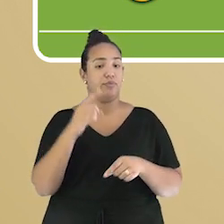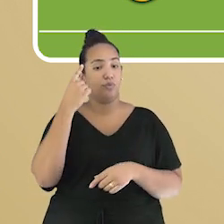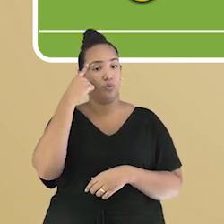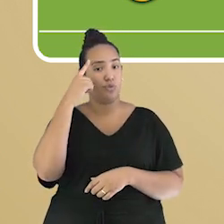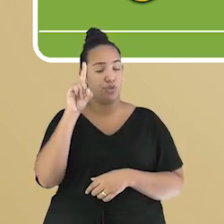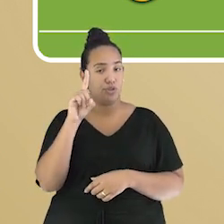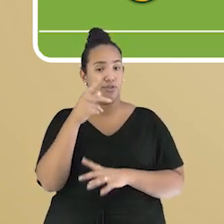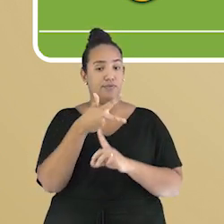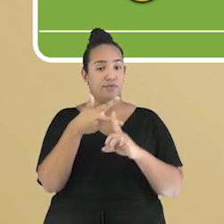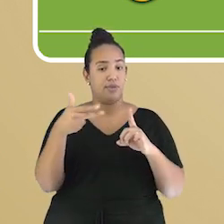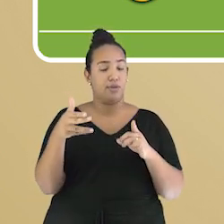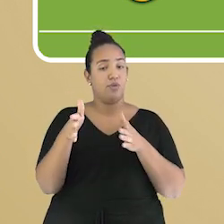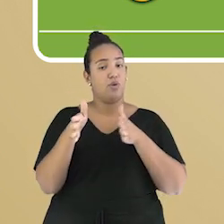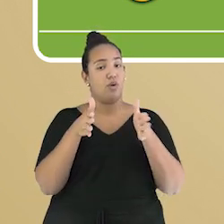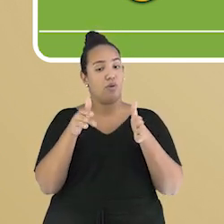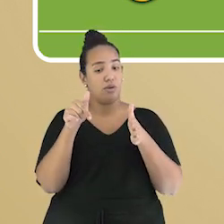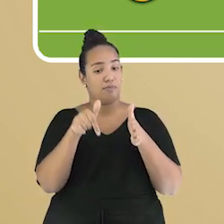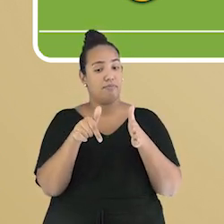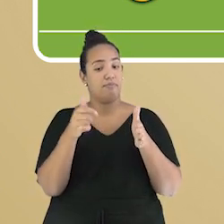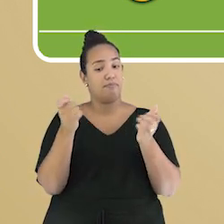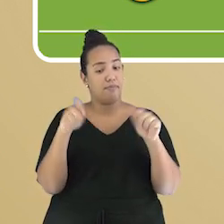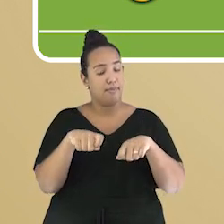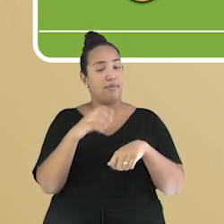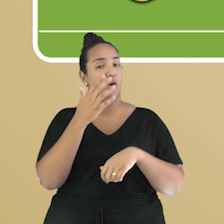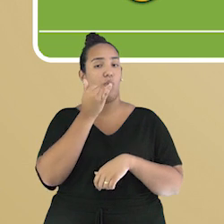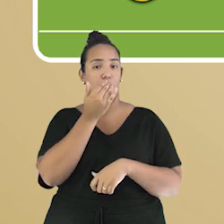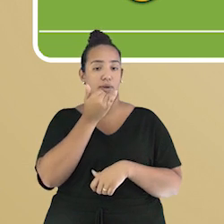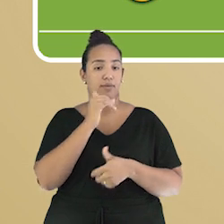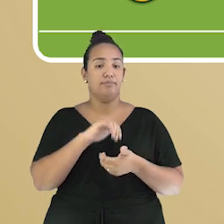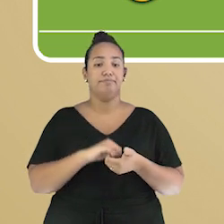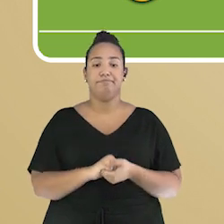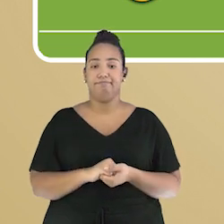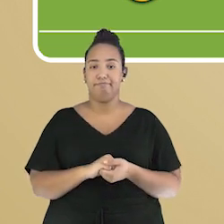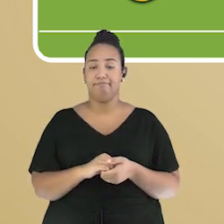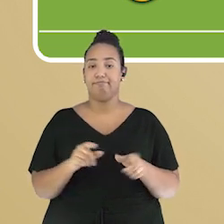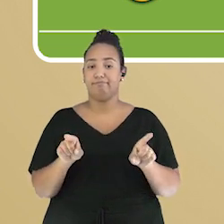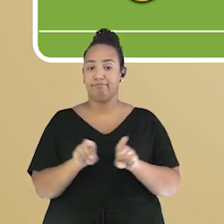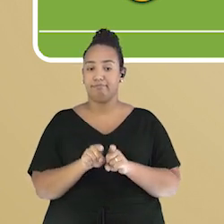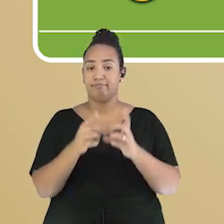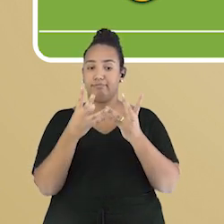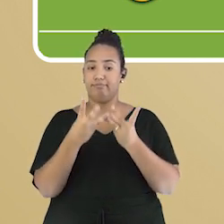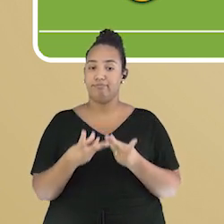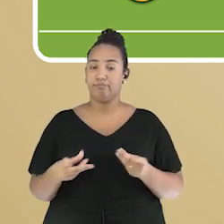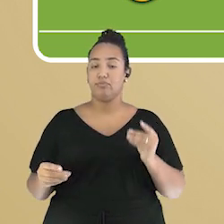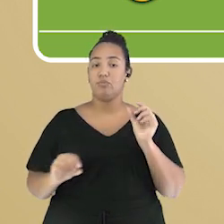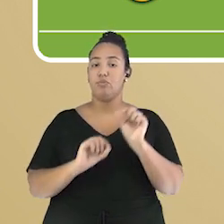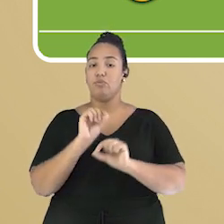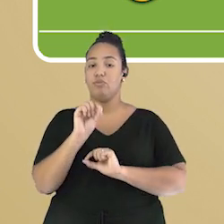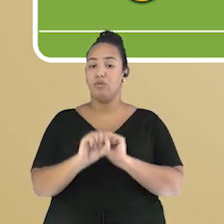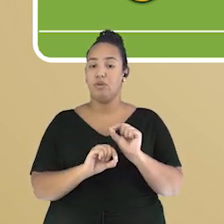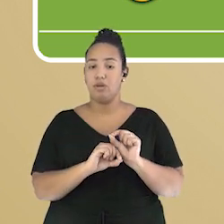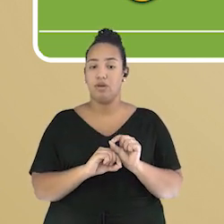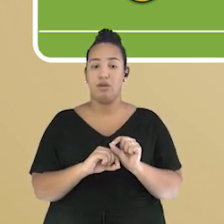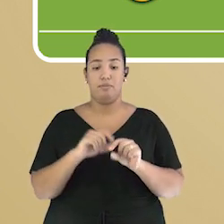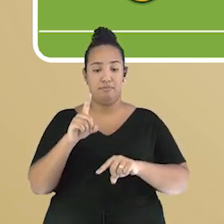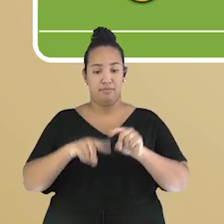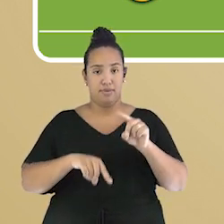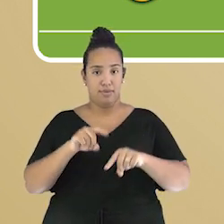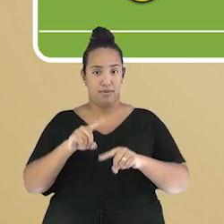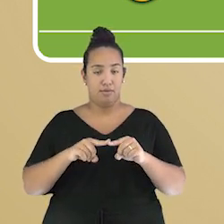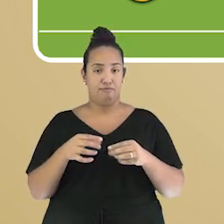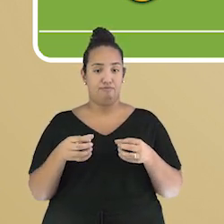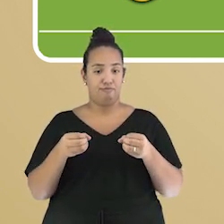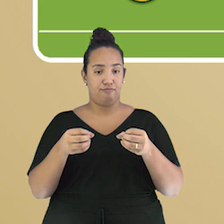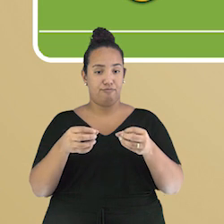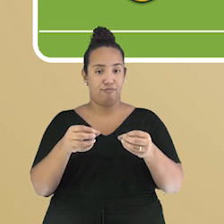nos orienta sobre o período de consumo seguro de um alimento. A decomposição é o consumo da matéria